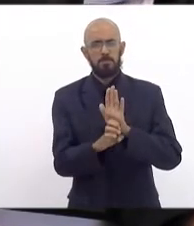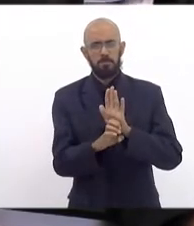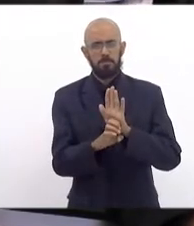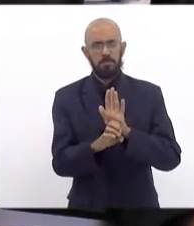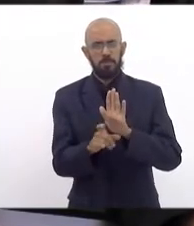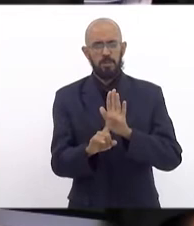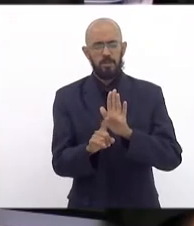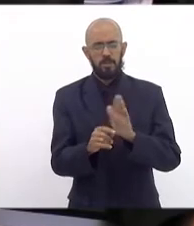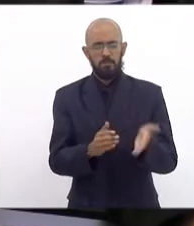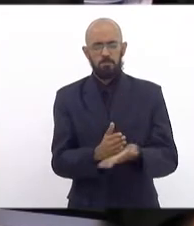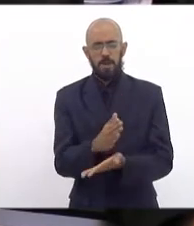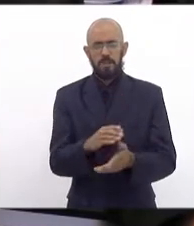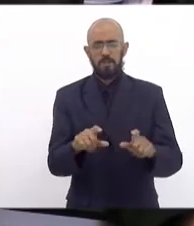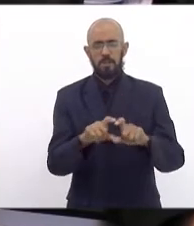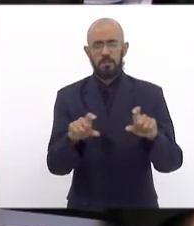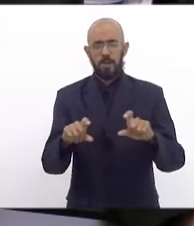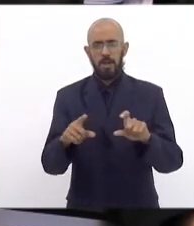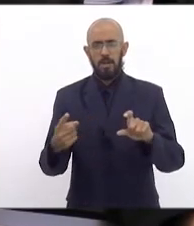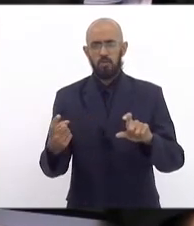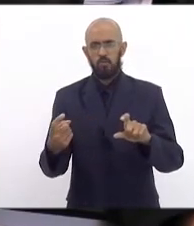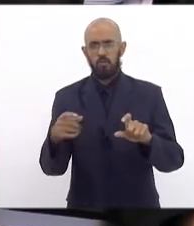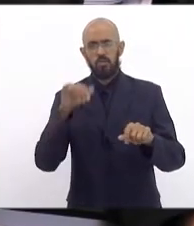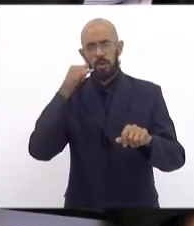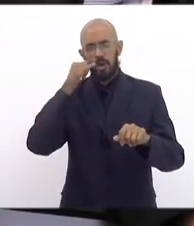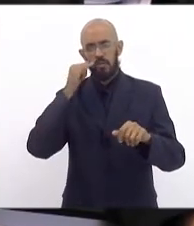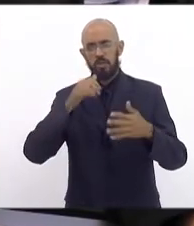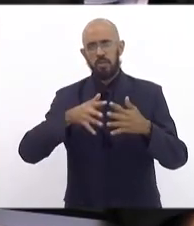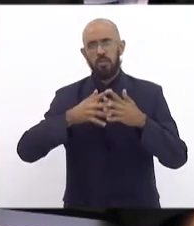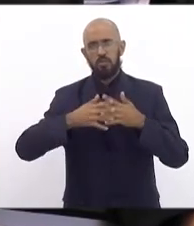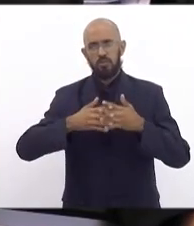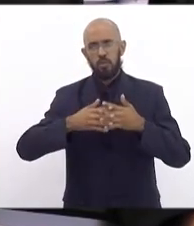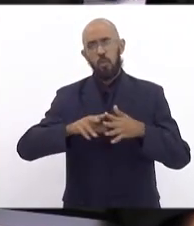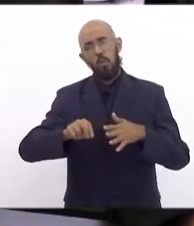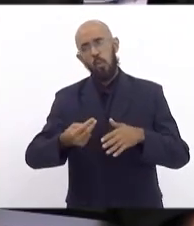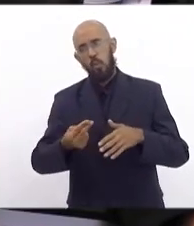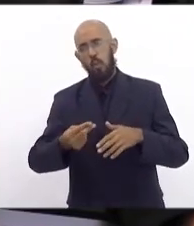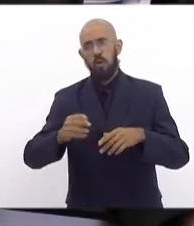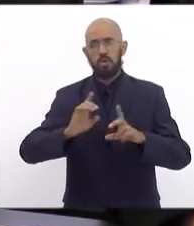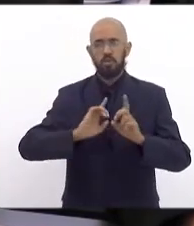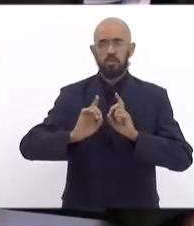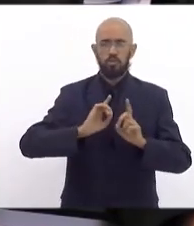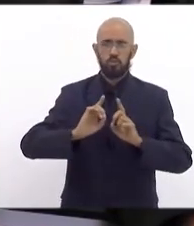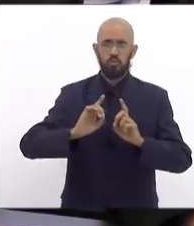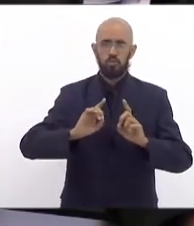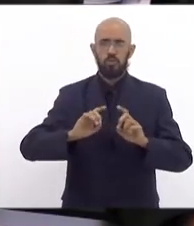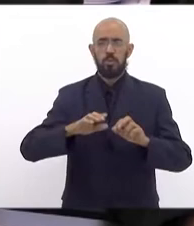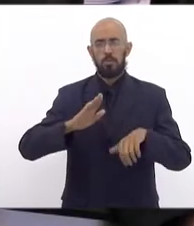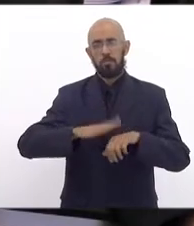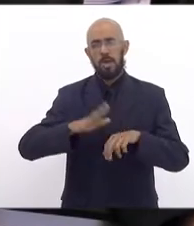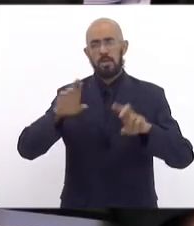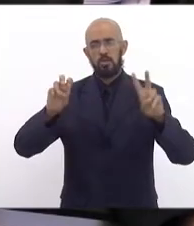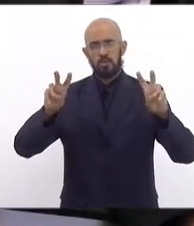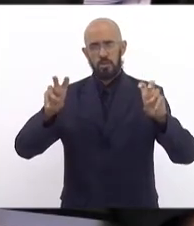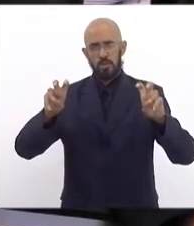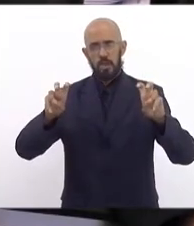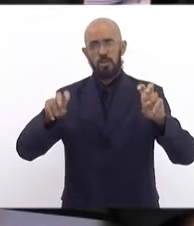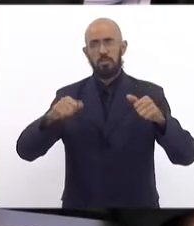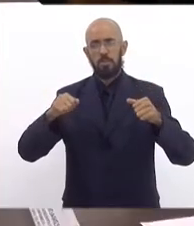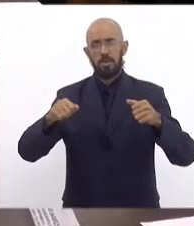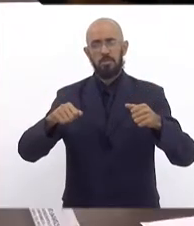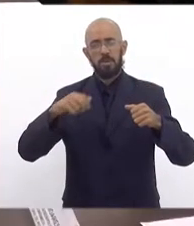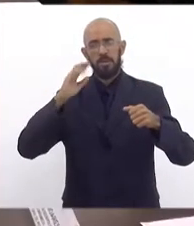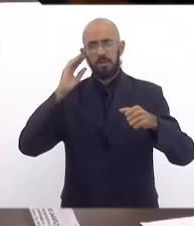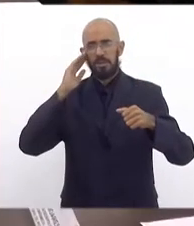esse parágrafo único em razão da confusão que ele possa trazer a não ser que a gente é disputa muito mais o tema Entenda como a gente possa fazer